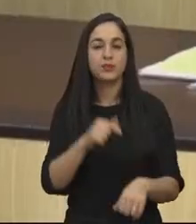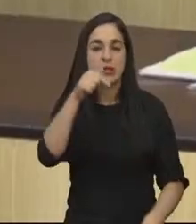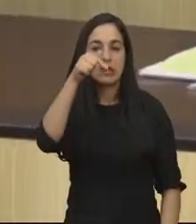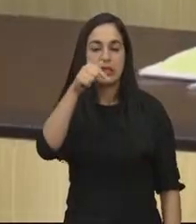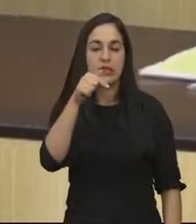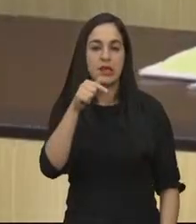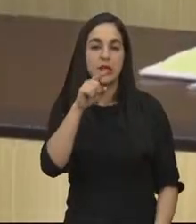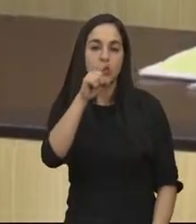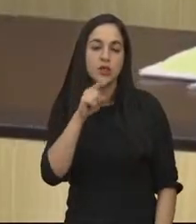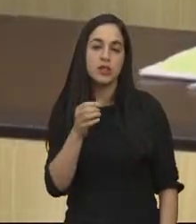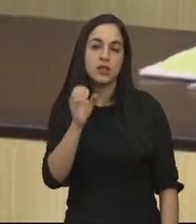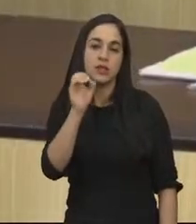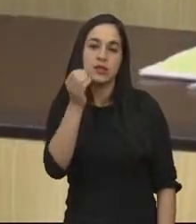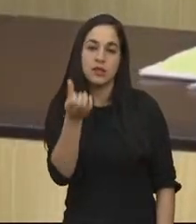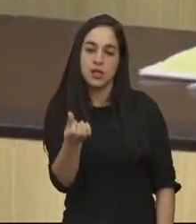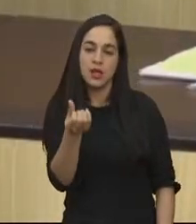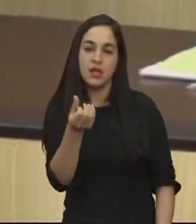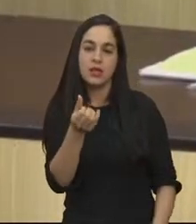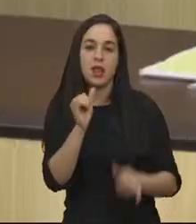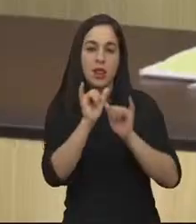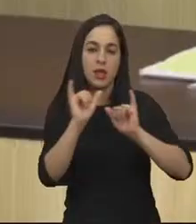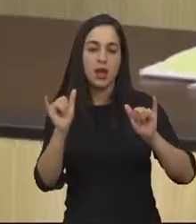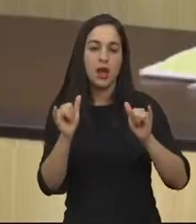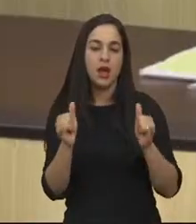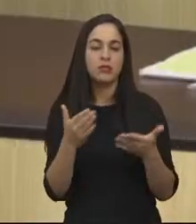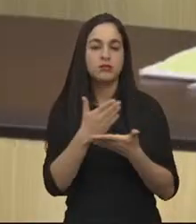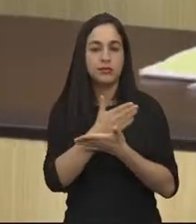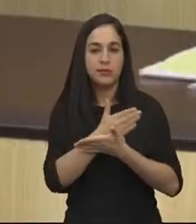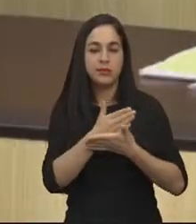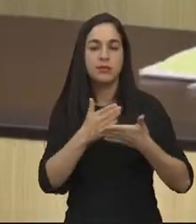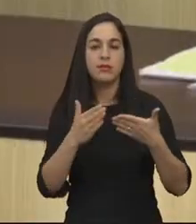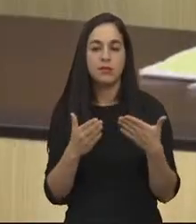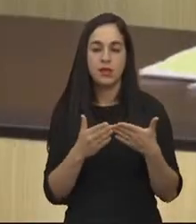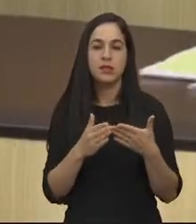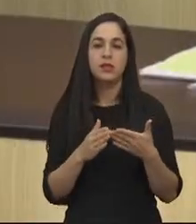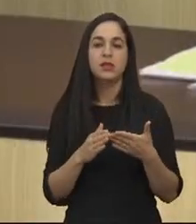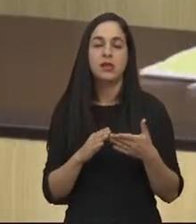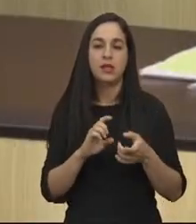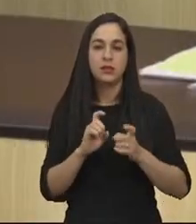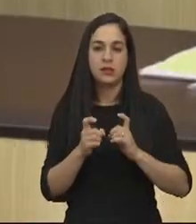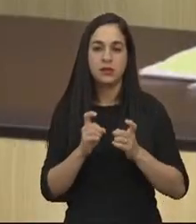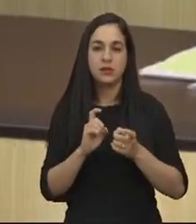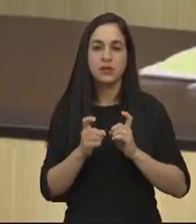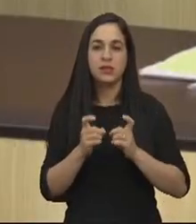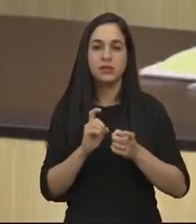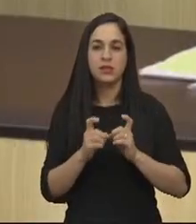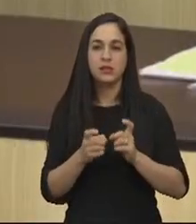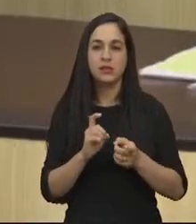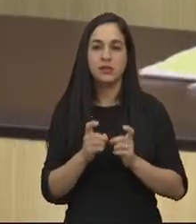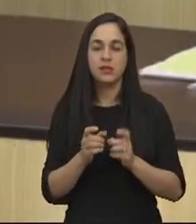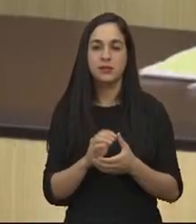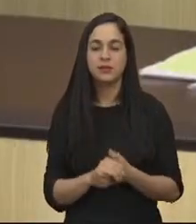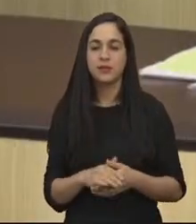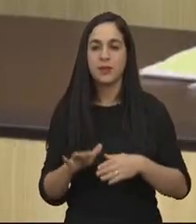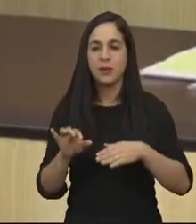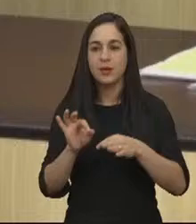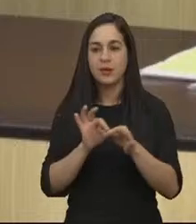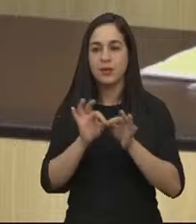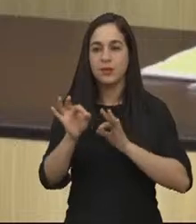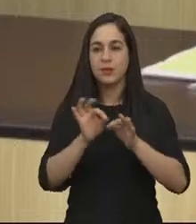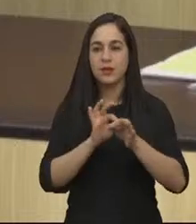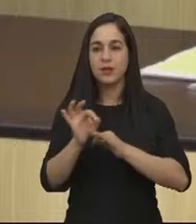19h06, declaro aberta a presente audiência pública destinada à apresentação do Plano de Desenvolvimento